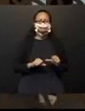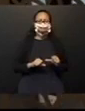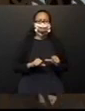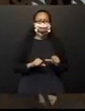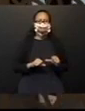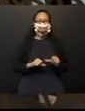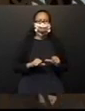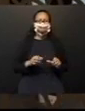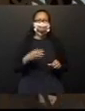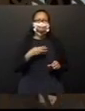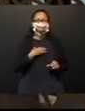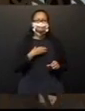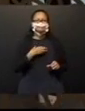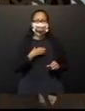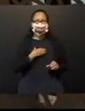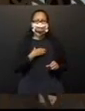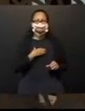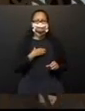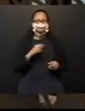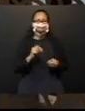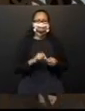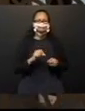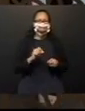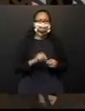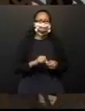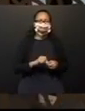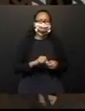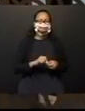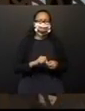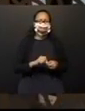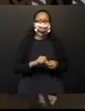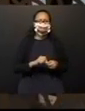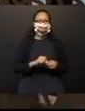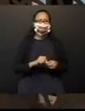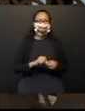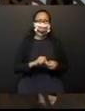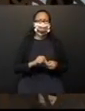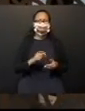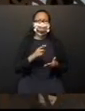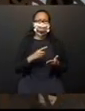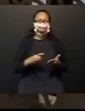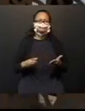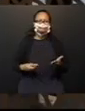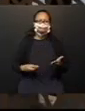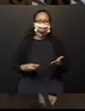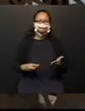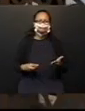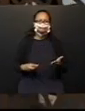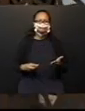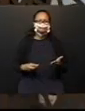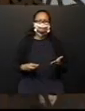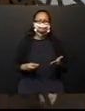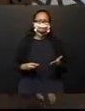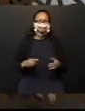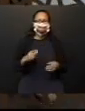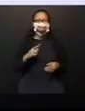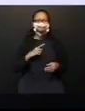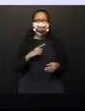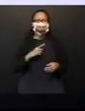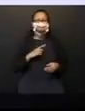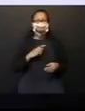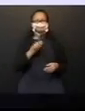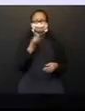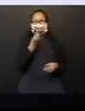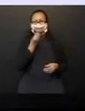mesma forma de fazer. Também cabe aí no material. Tá dando a opção da gente trabalhar também com o